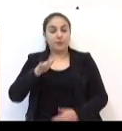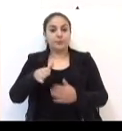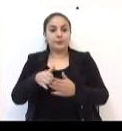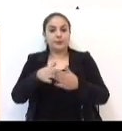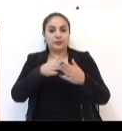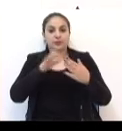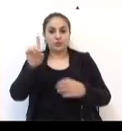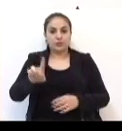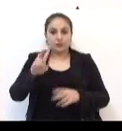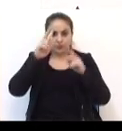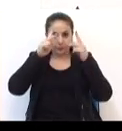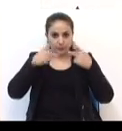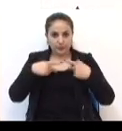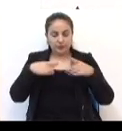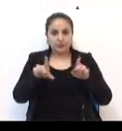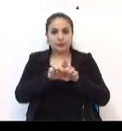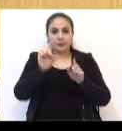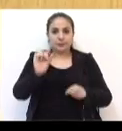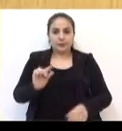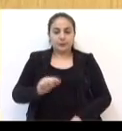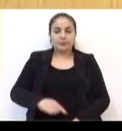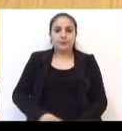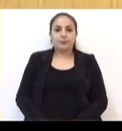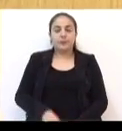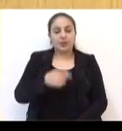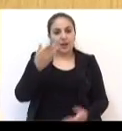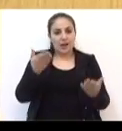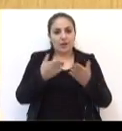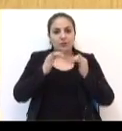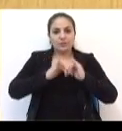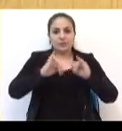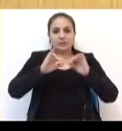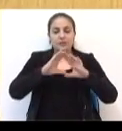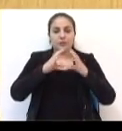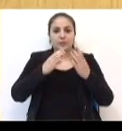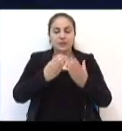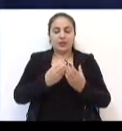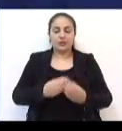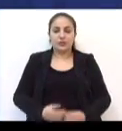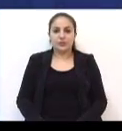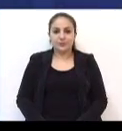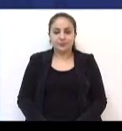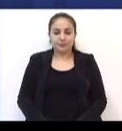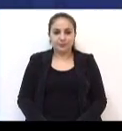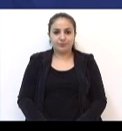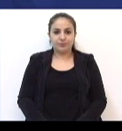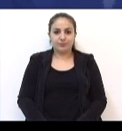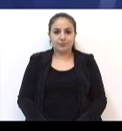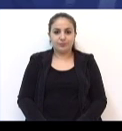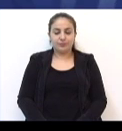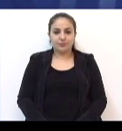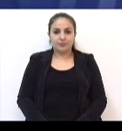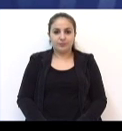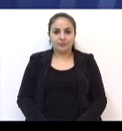dos direitos humanos e das minorias. É agora no canal da comunidade.